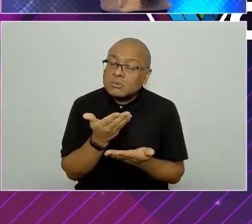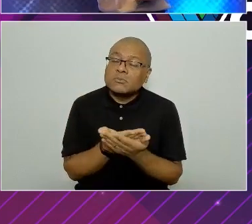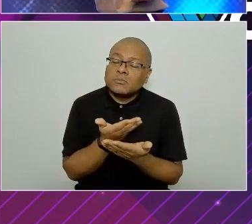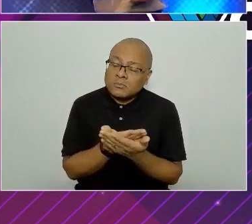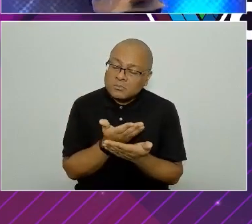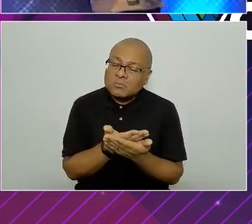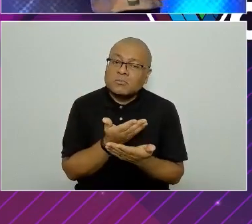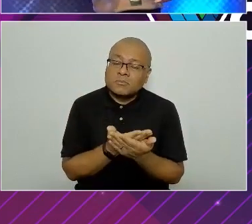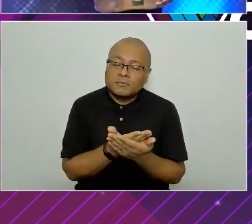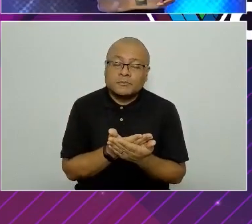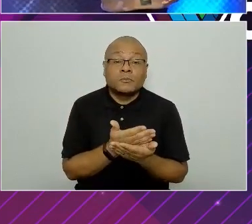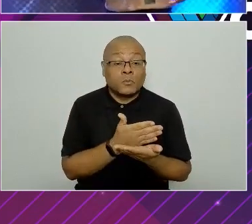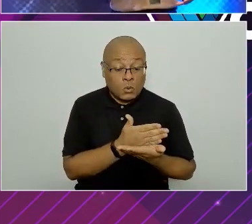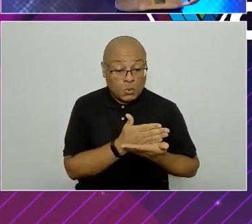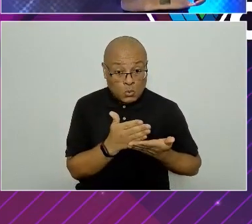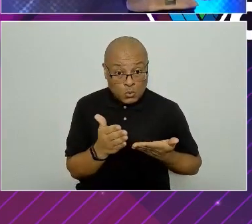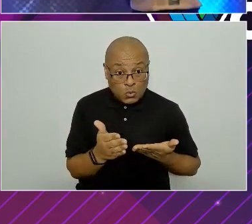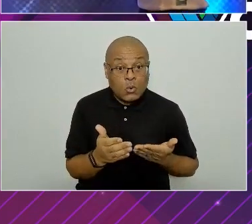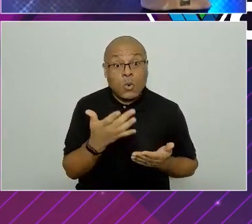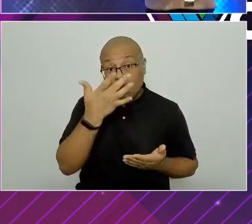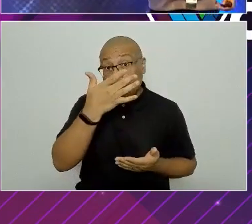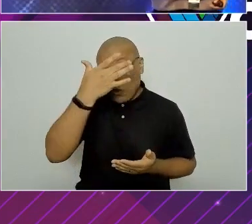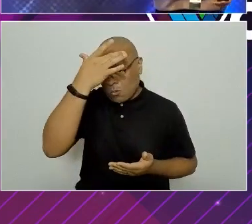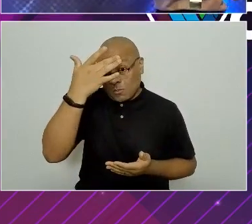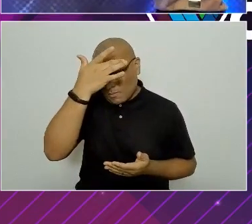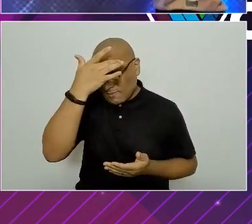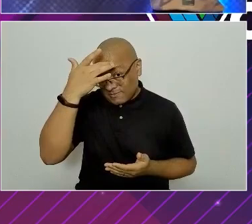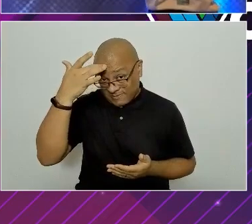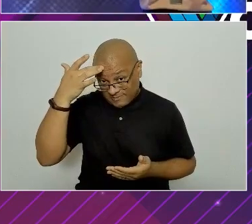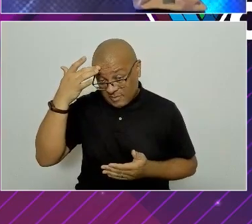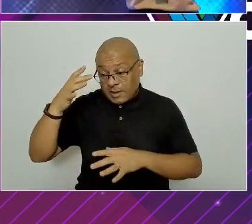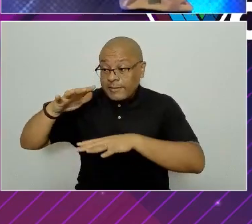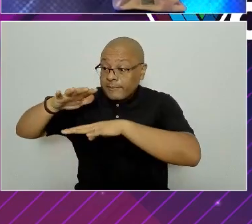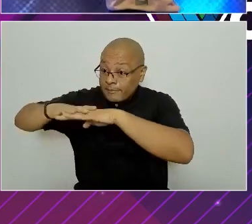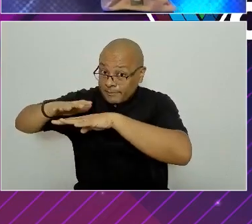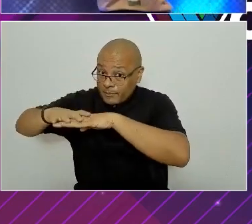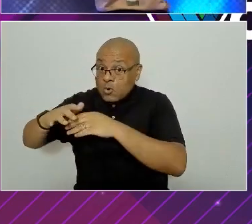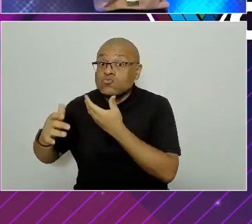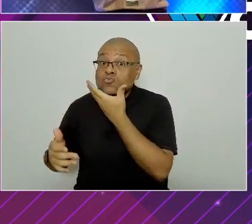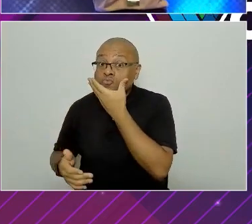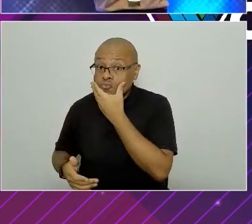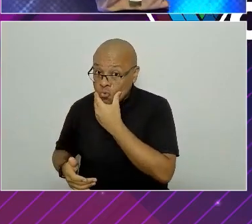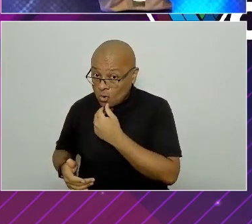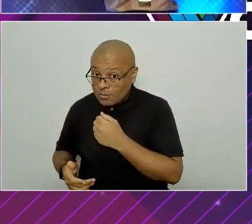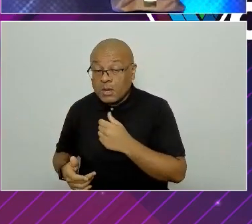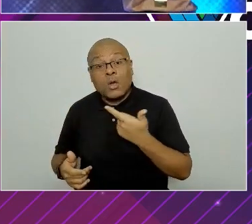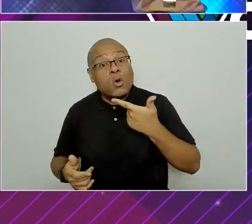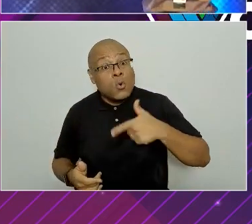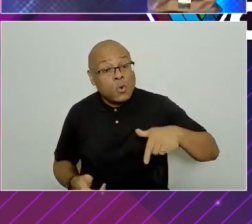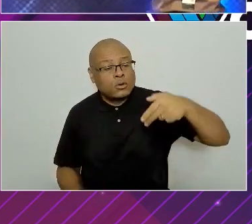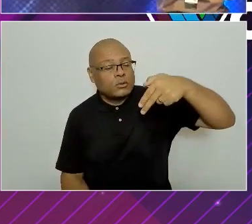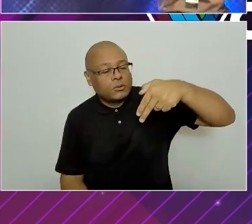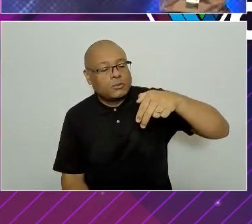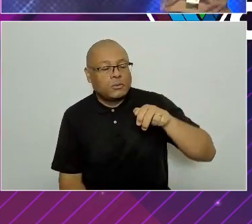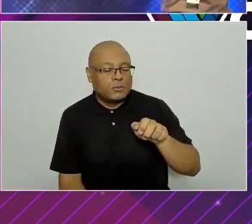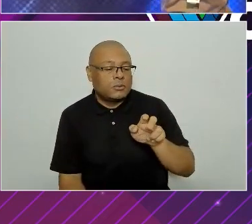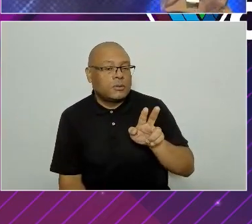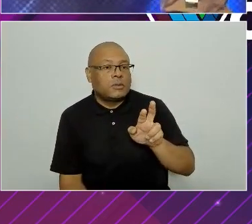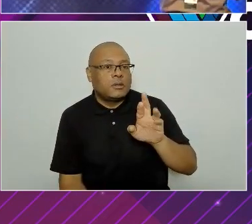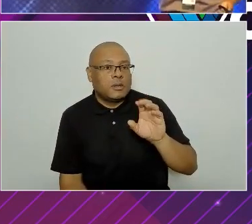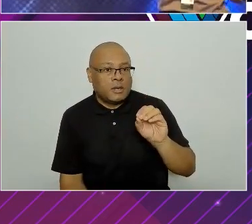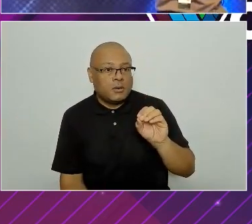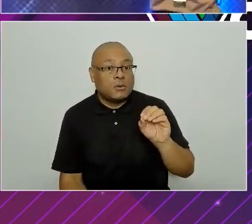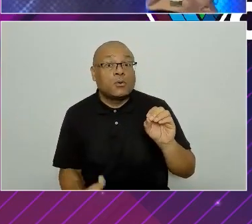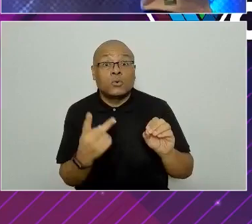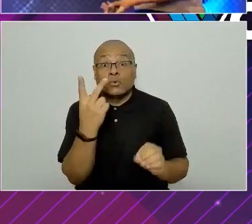foi estruturado por um matemático e um neurofisiologista. Ou seja, são pessoas, né, o Warren e o Walter Pitts,